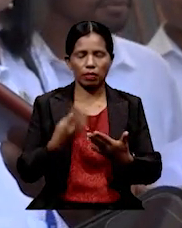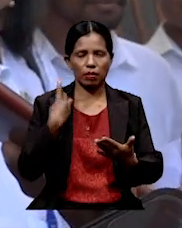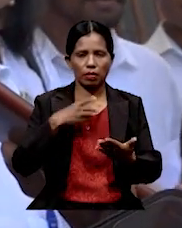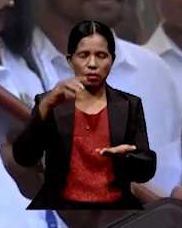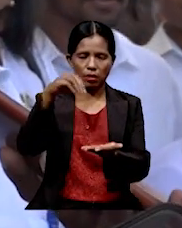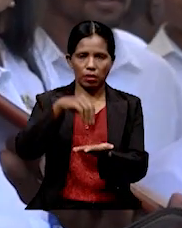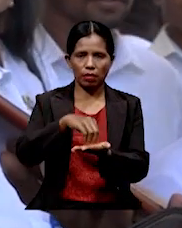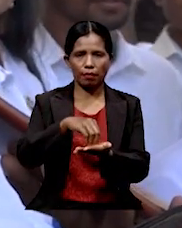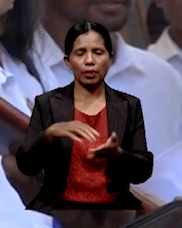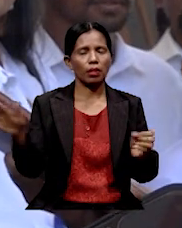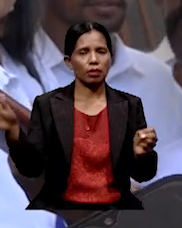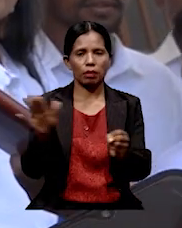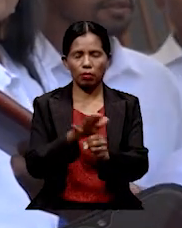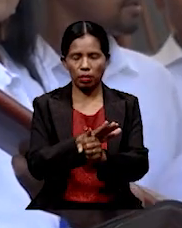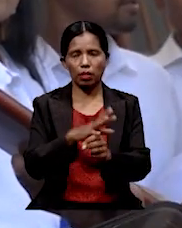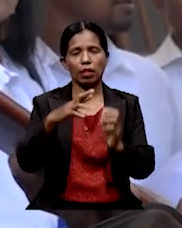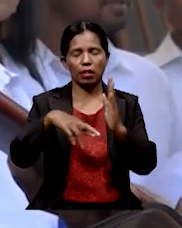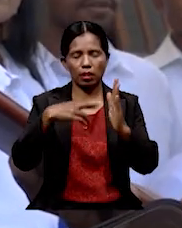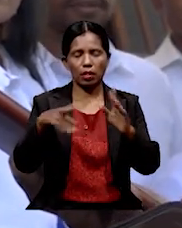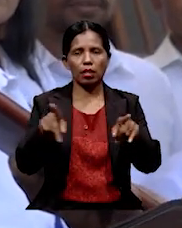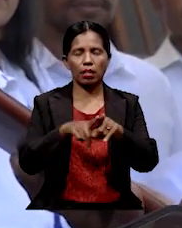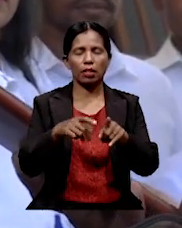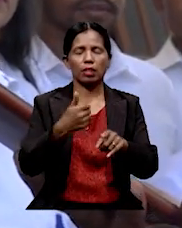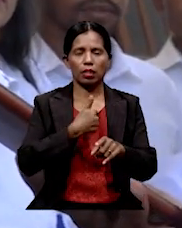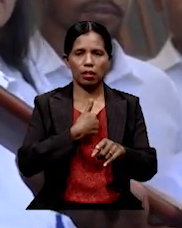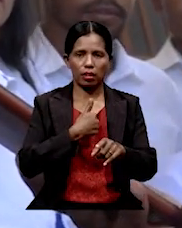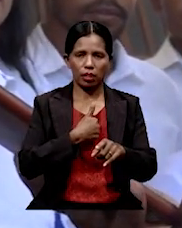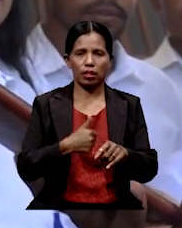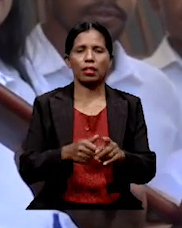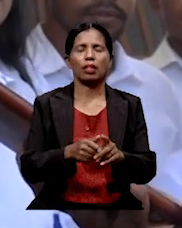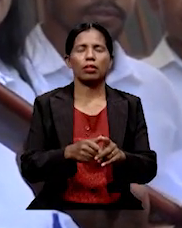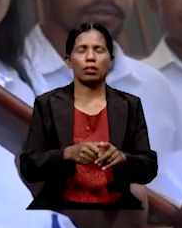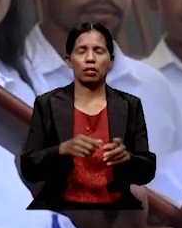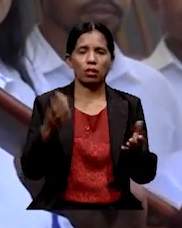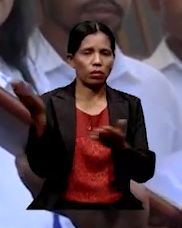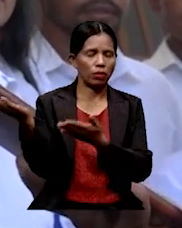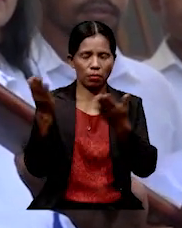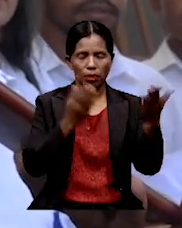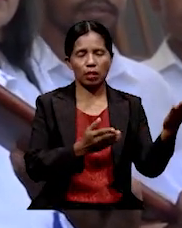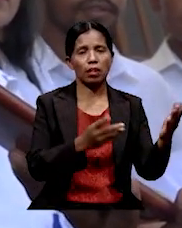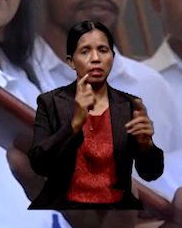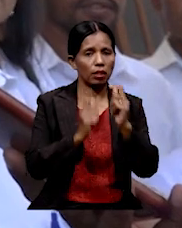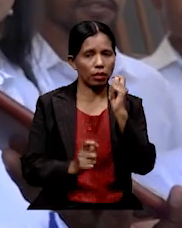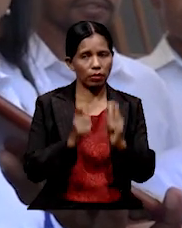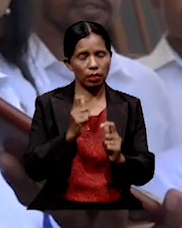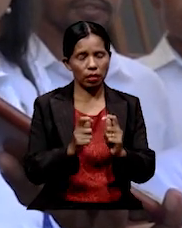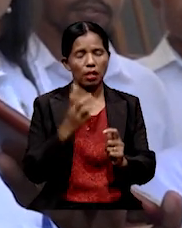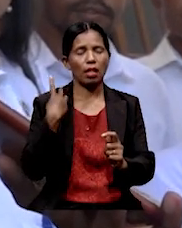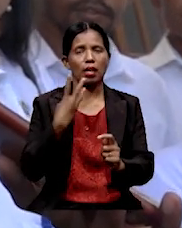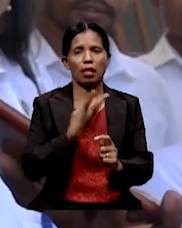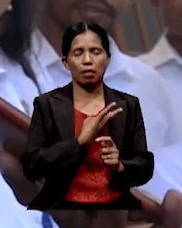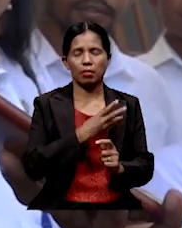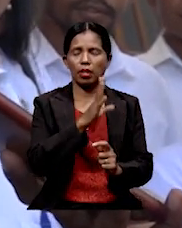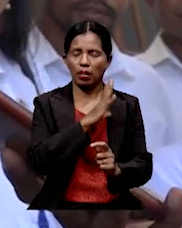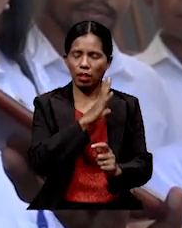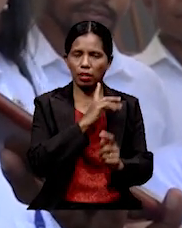tu completa requisitos a tu sair no der candidato, submete ao na tribunal. Agora a me rein, a tu tribunal se for notificação,